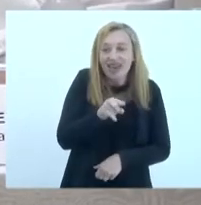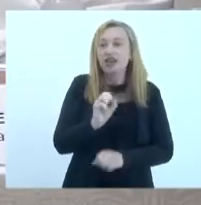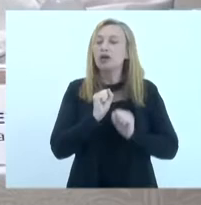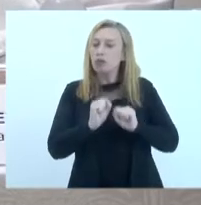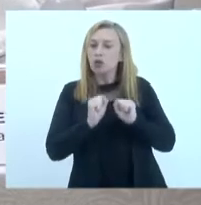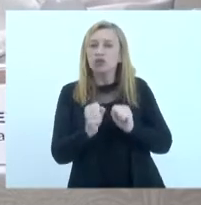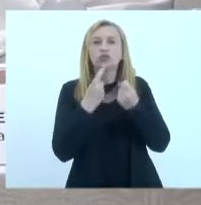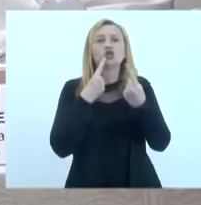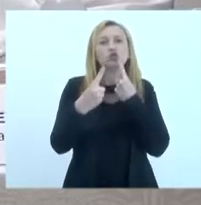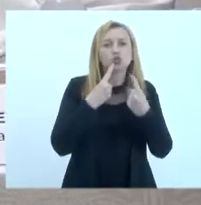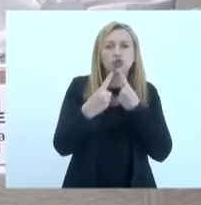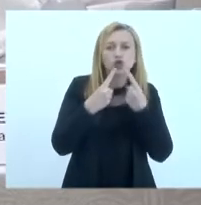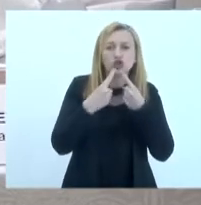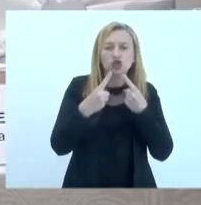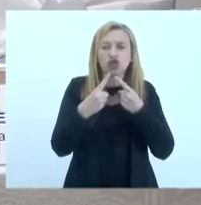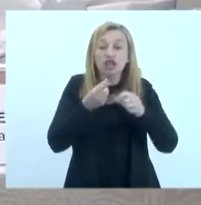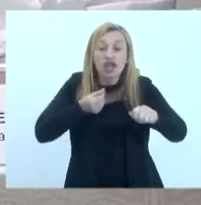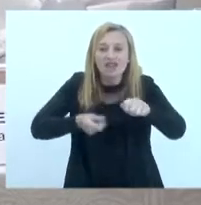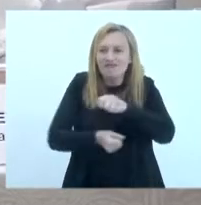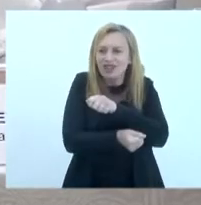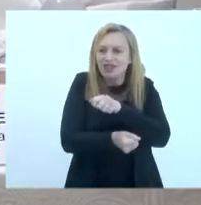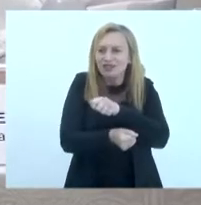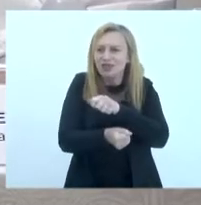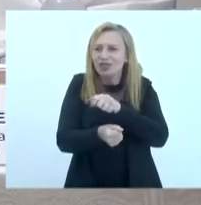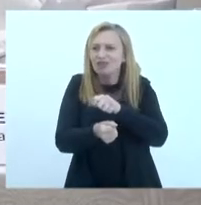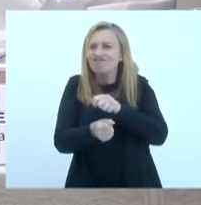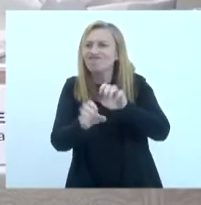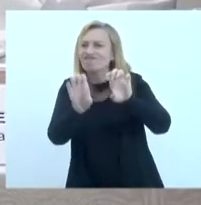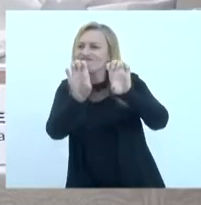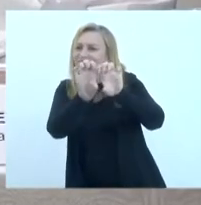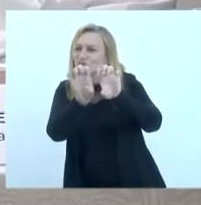possa discutir investimentos estruturantes,